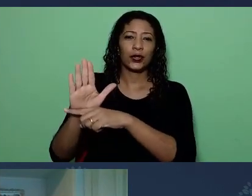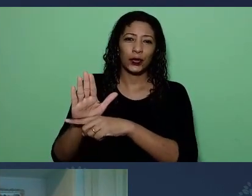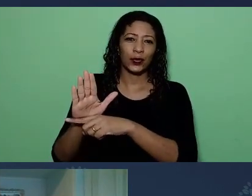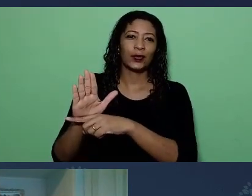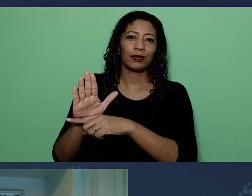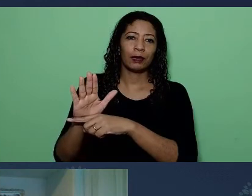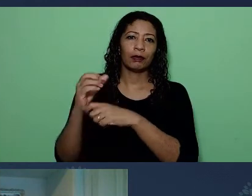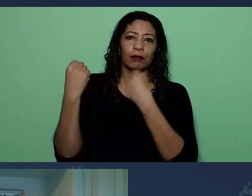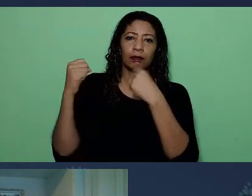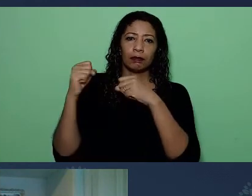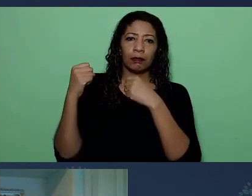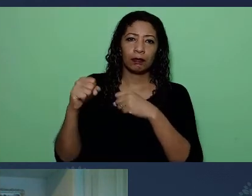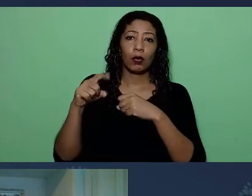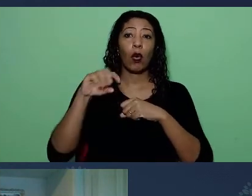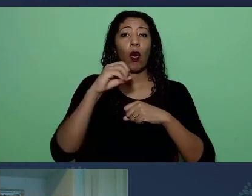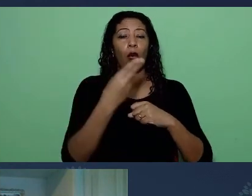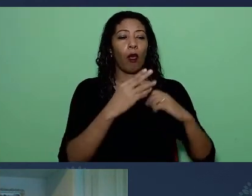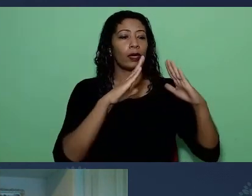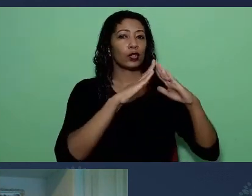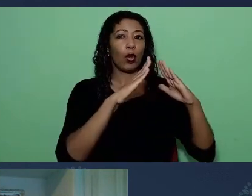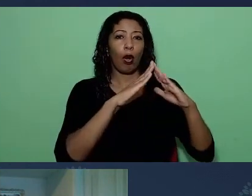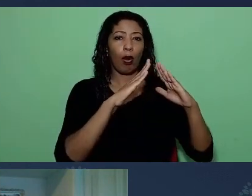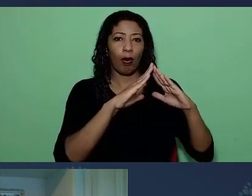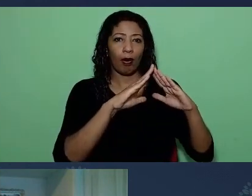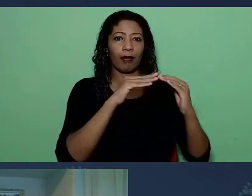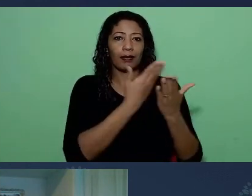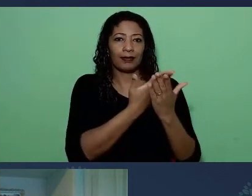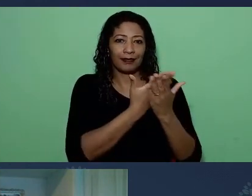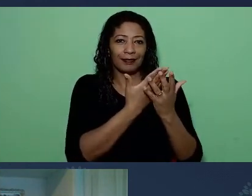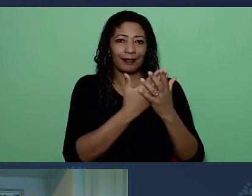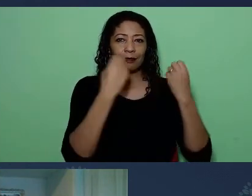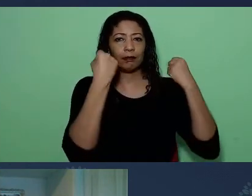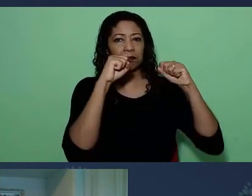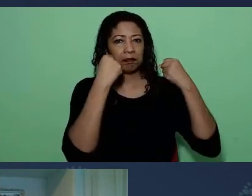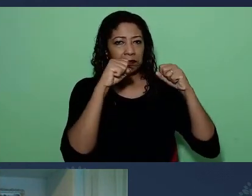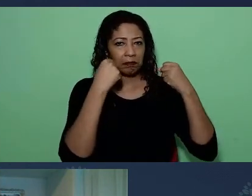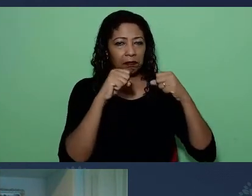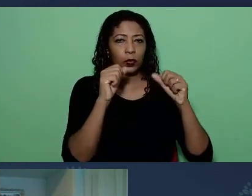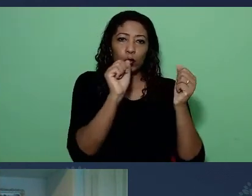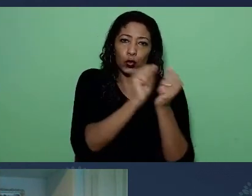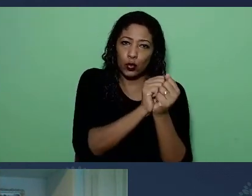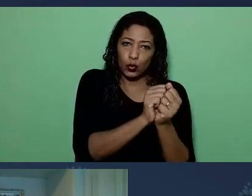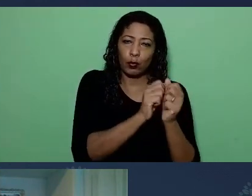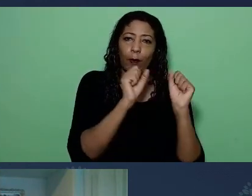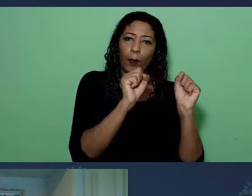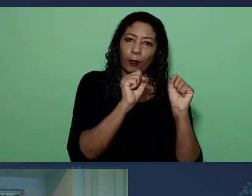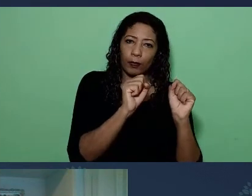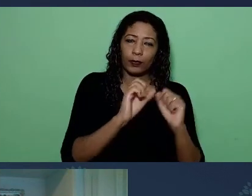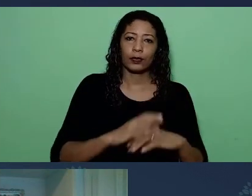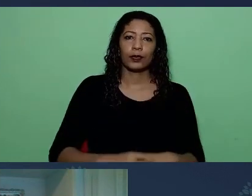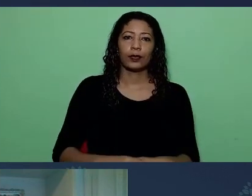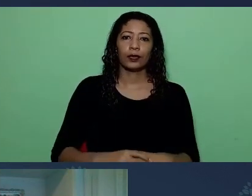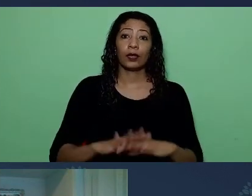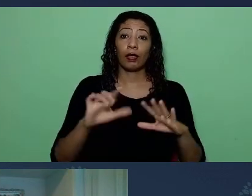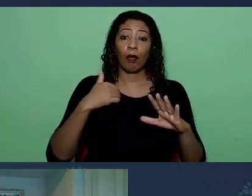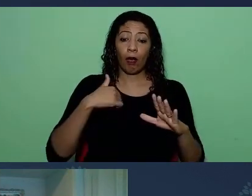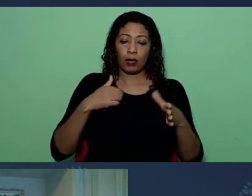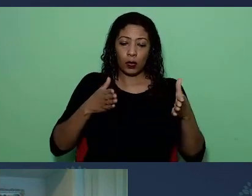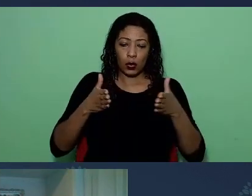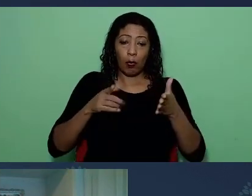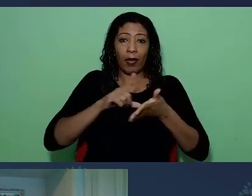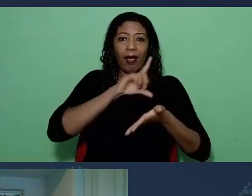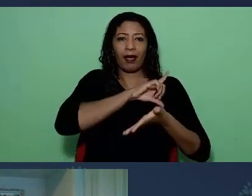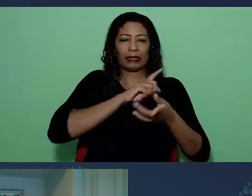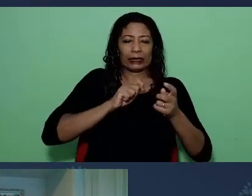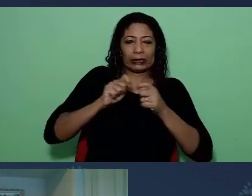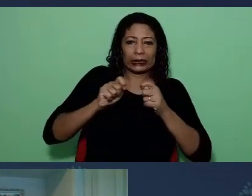ele participe da educação física da escola. Eu acho que o nosso momento é justamente antes de alcançar esse controle clínico,